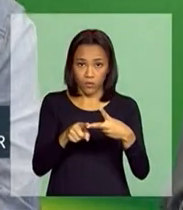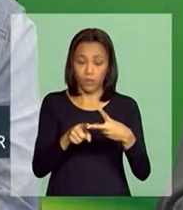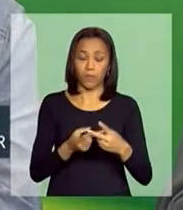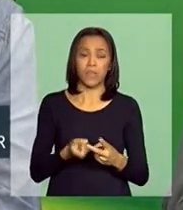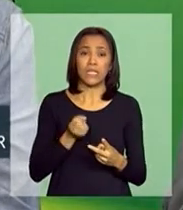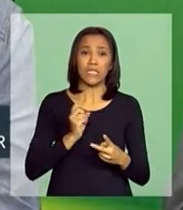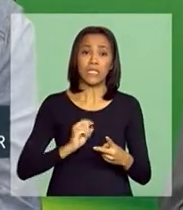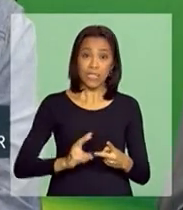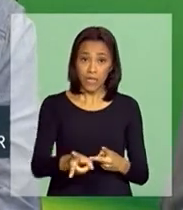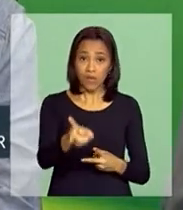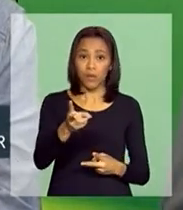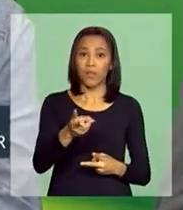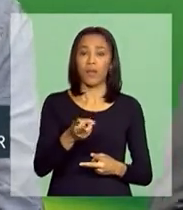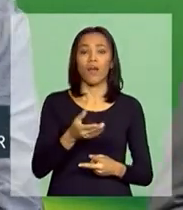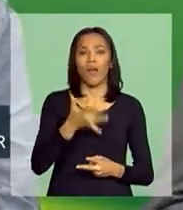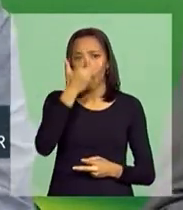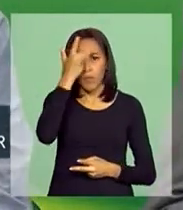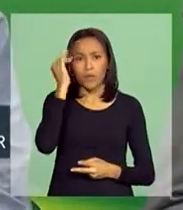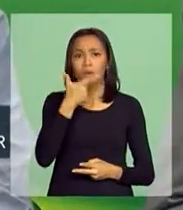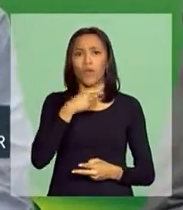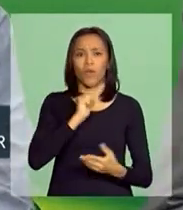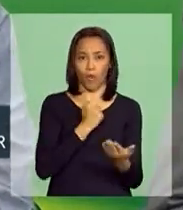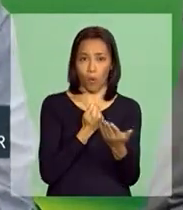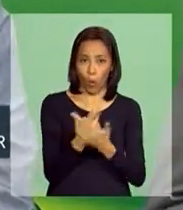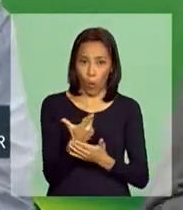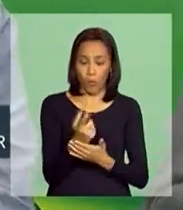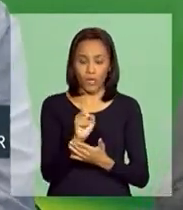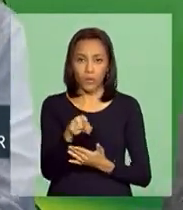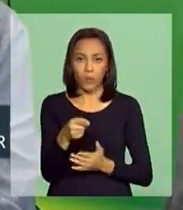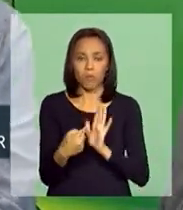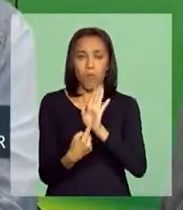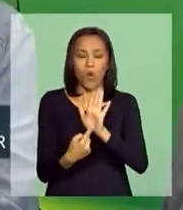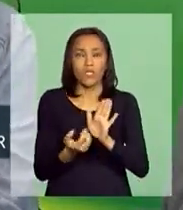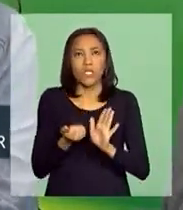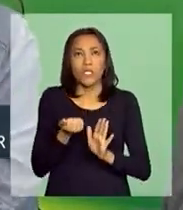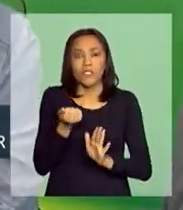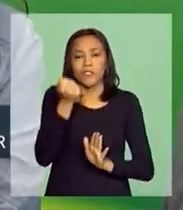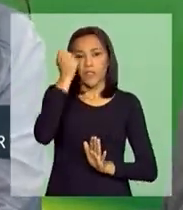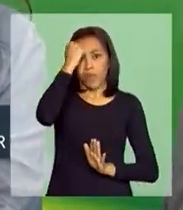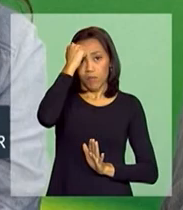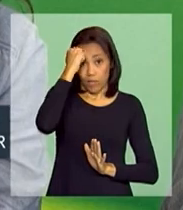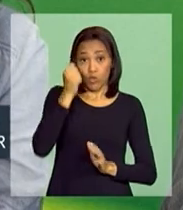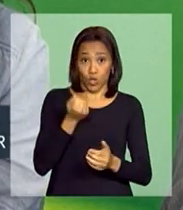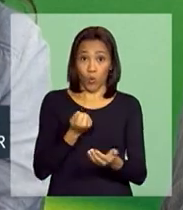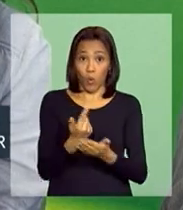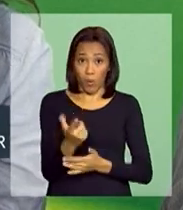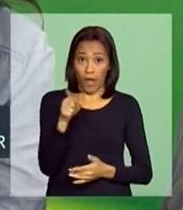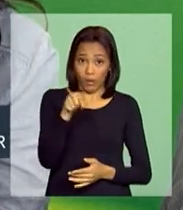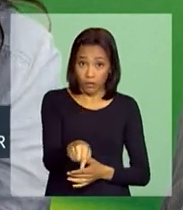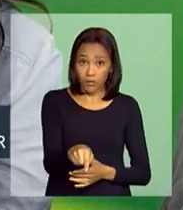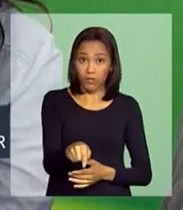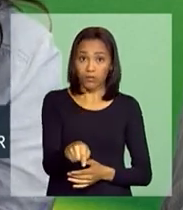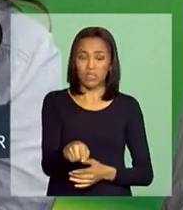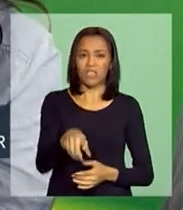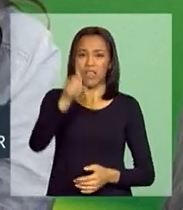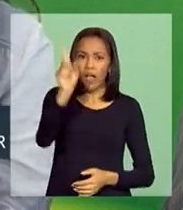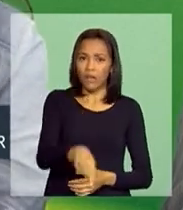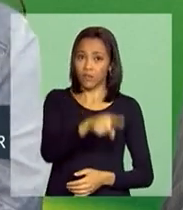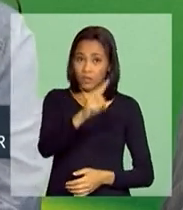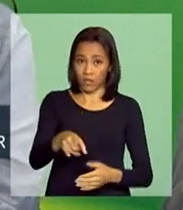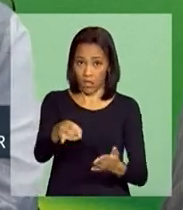que o consumidor exerce o direito de arrependimento e cancela o contrato